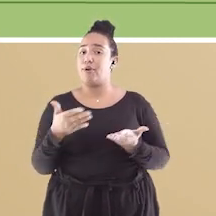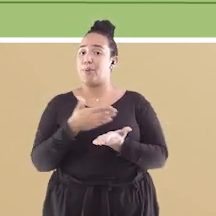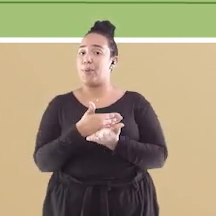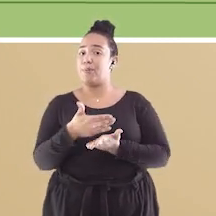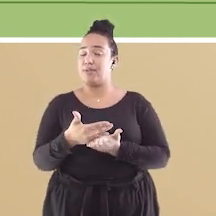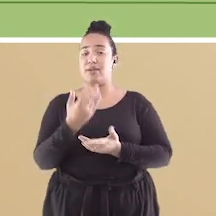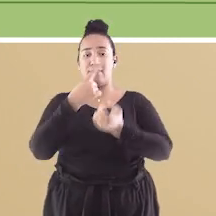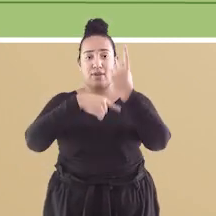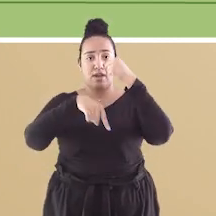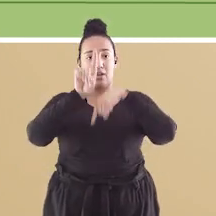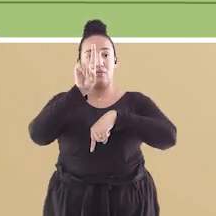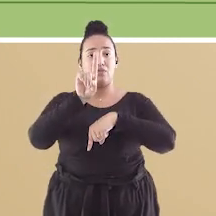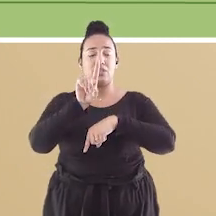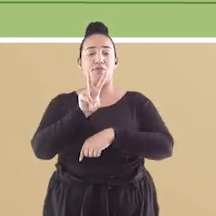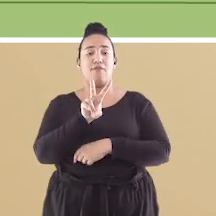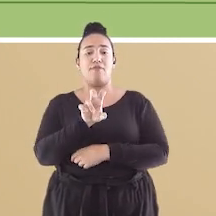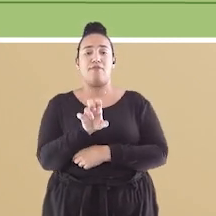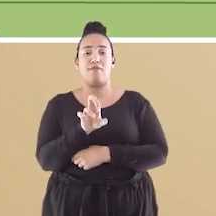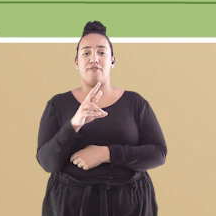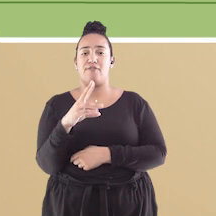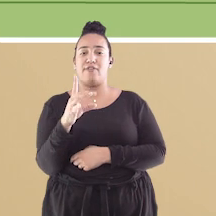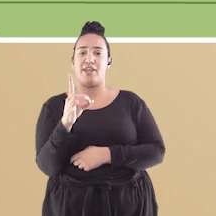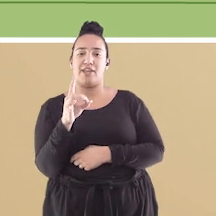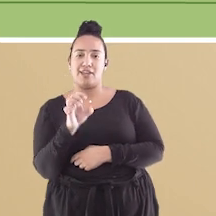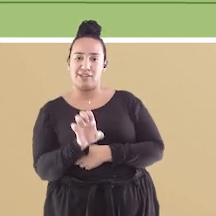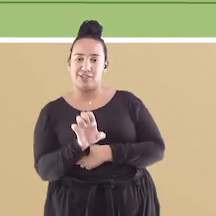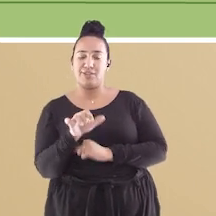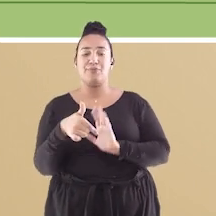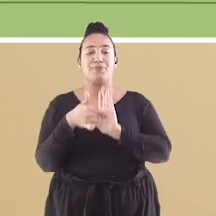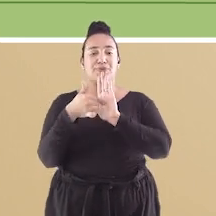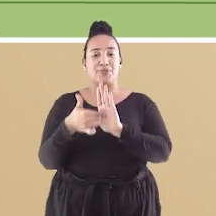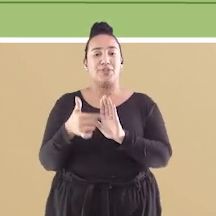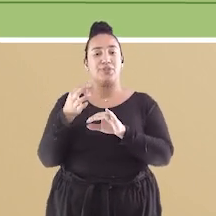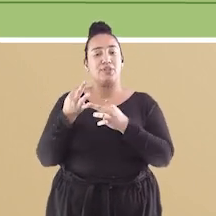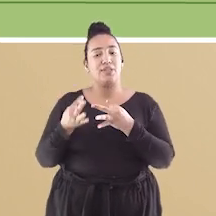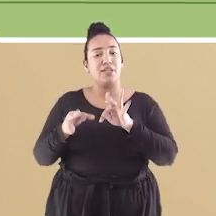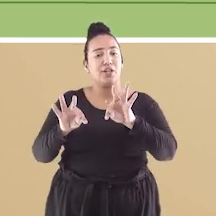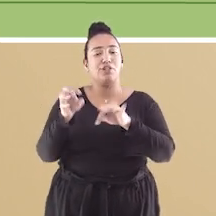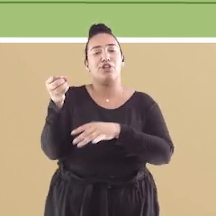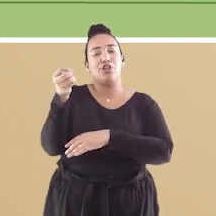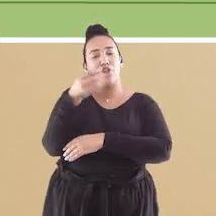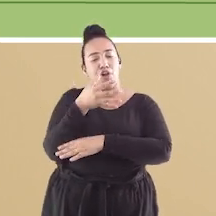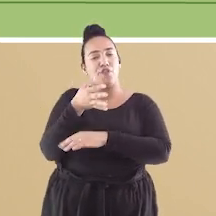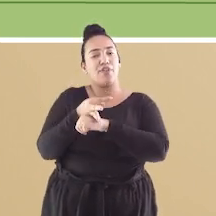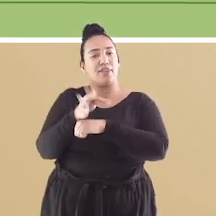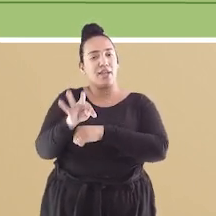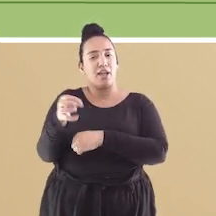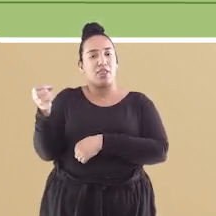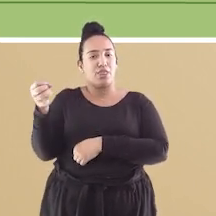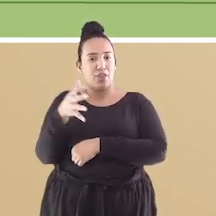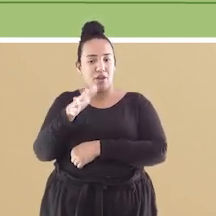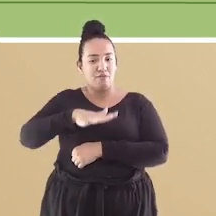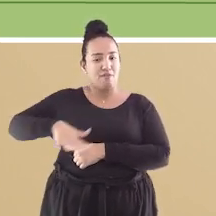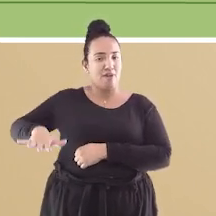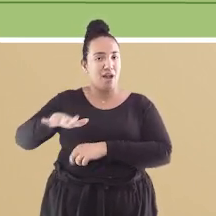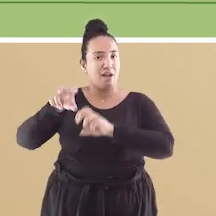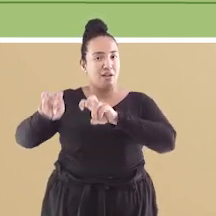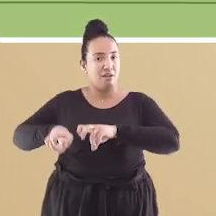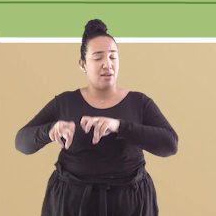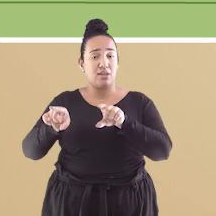chamada Revolução Verde, que trouxe novas tecnologias e técnicas para o campo.